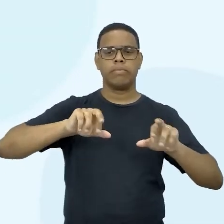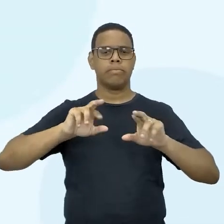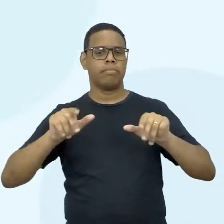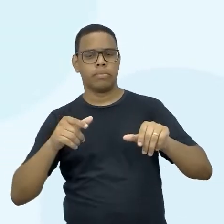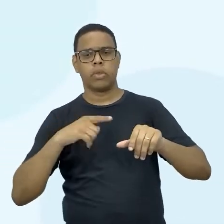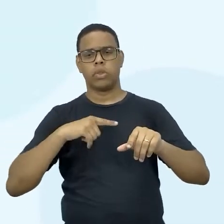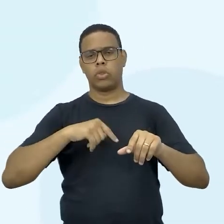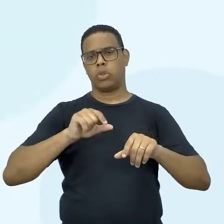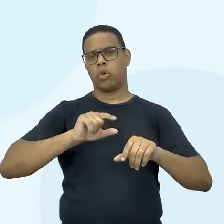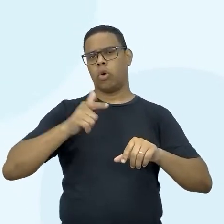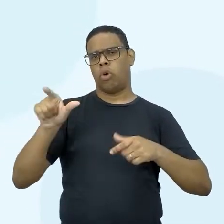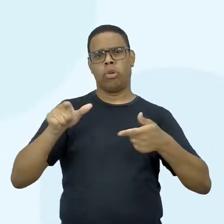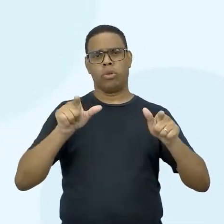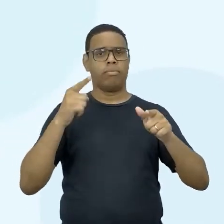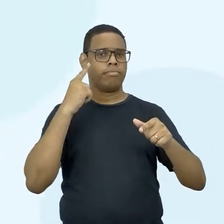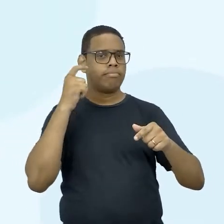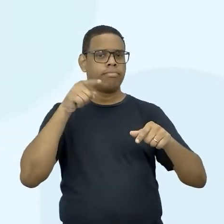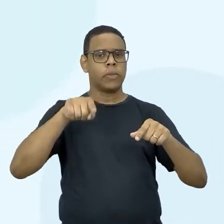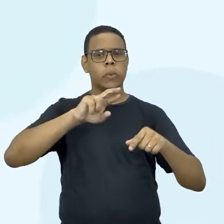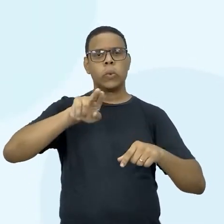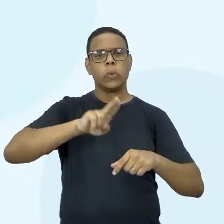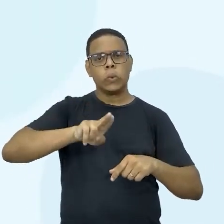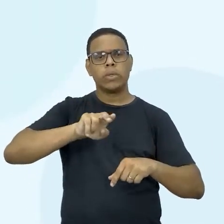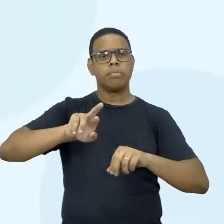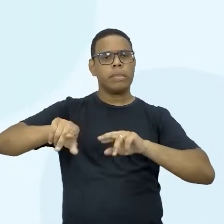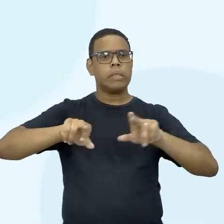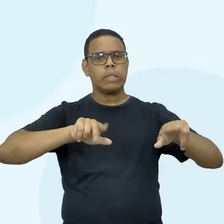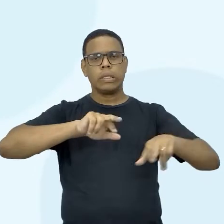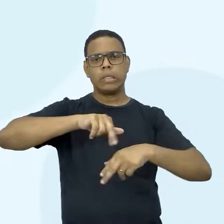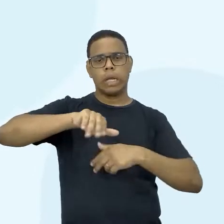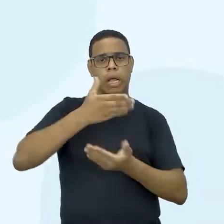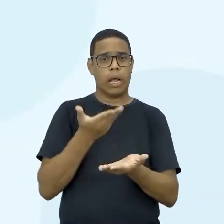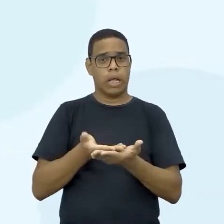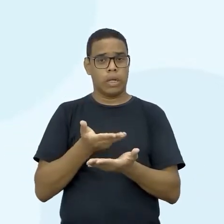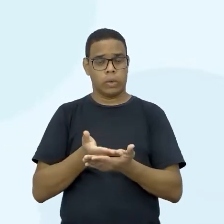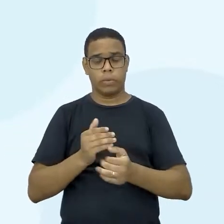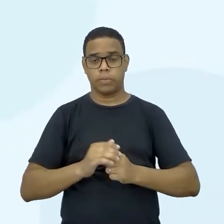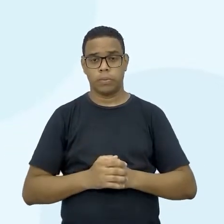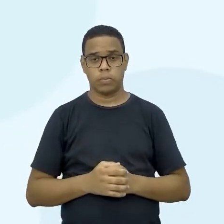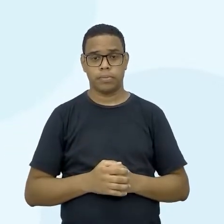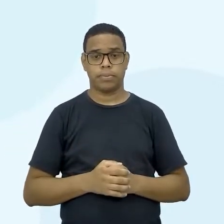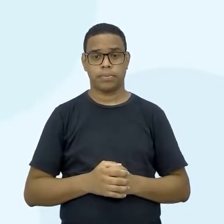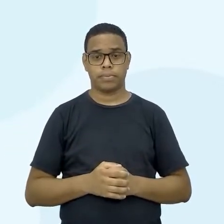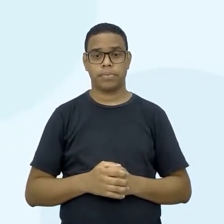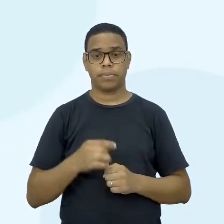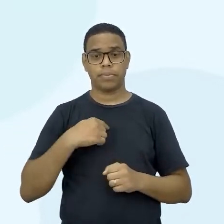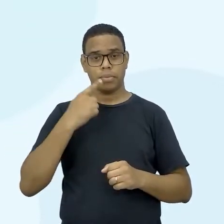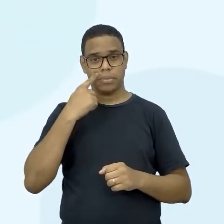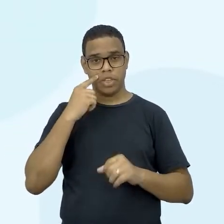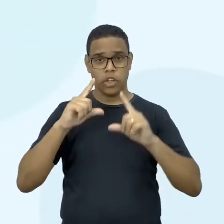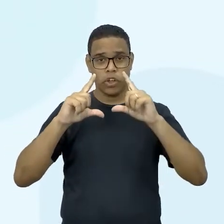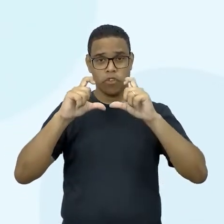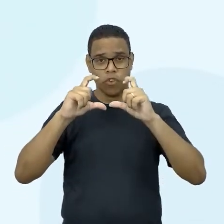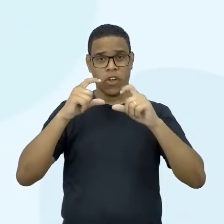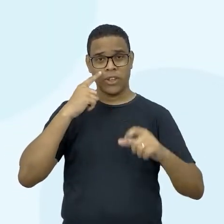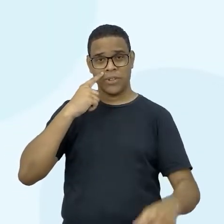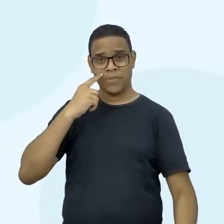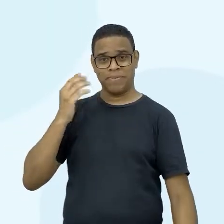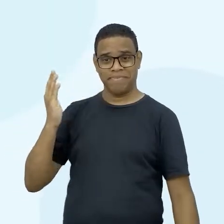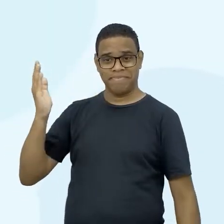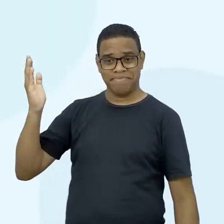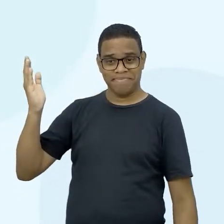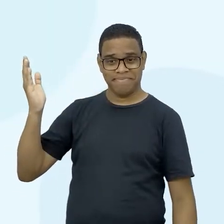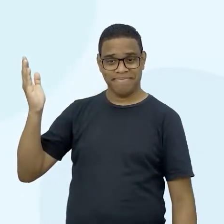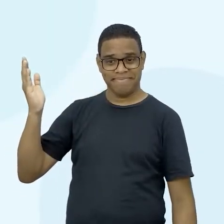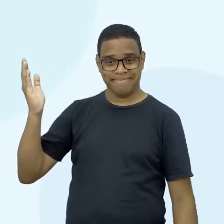ou qualquer outro nome que você prefira utilizar, né? Eu coloquei esses nomes aí porque é comum, né, a